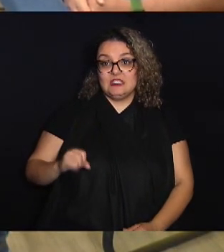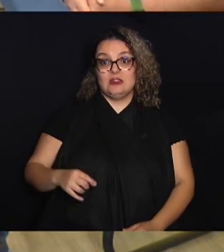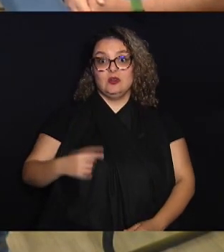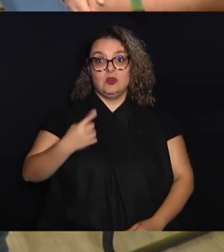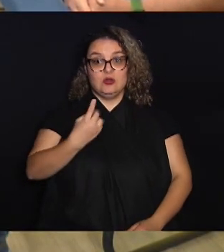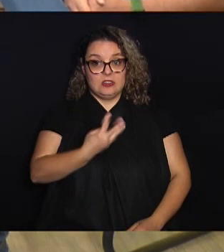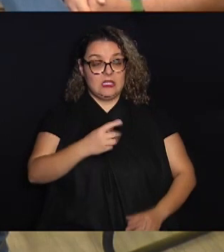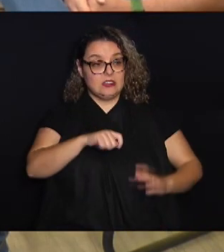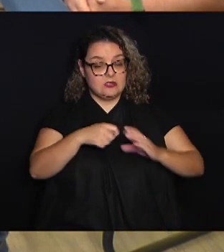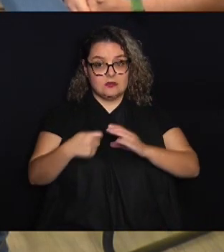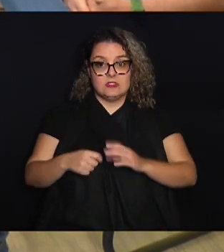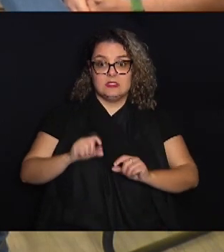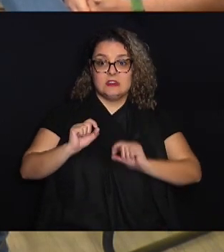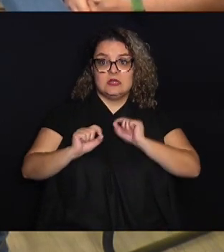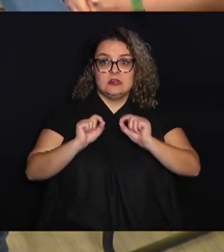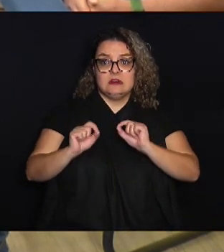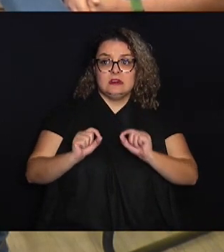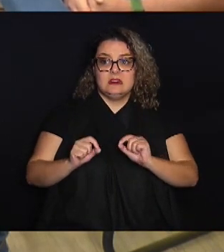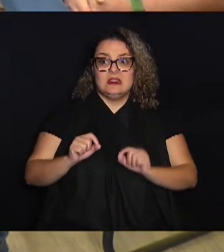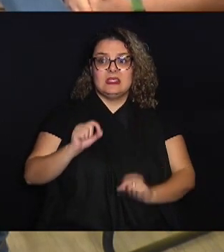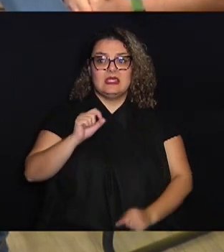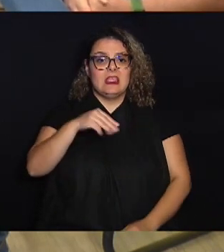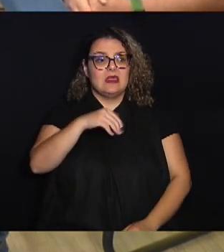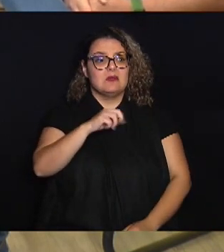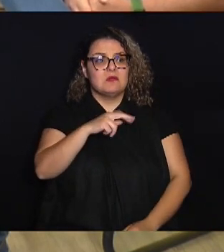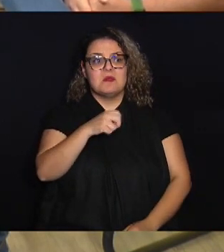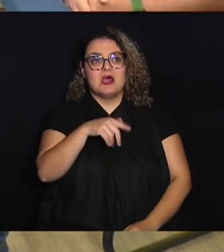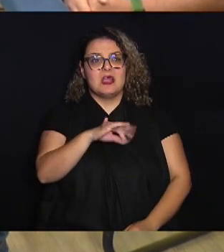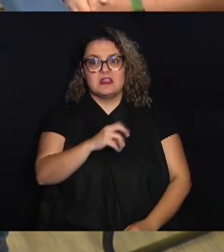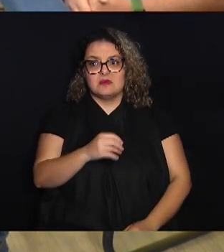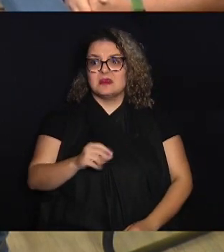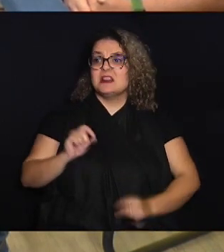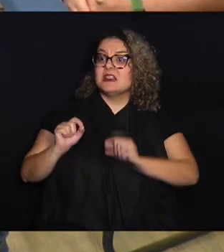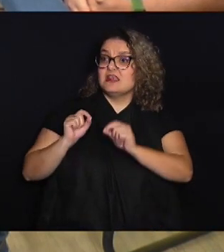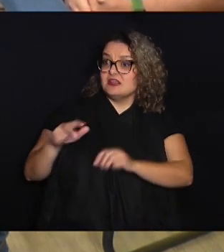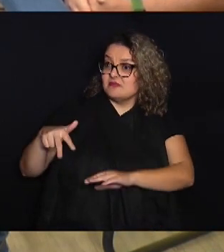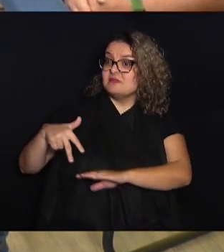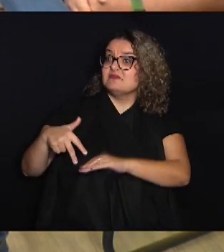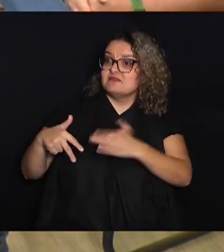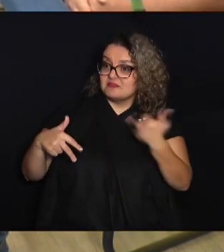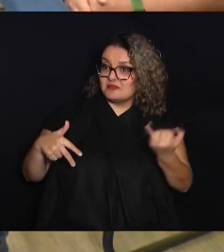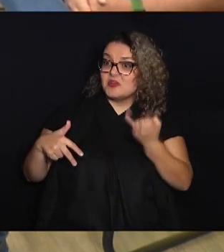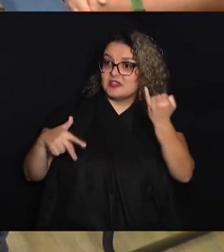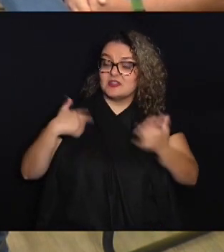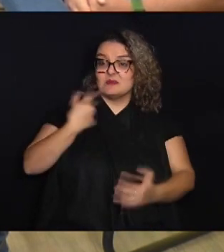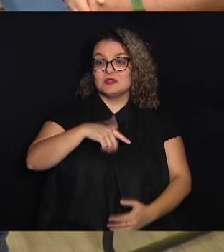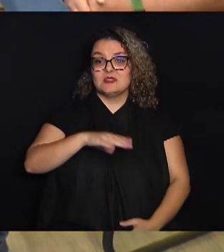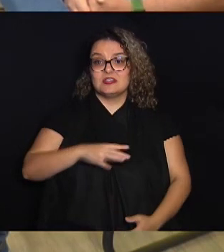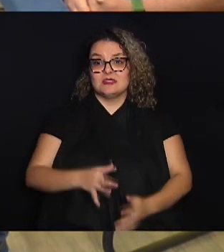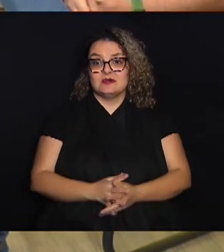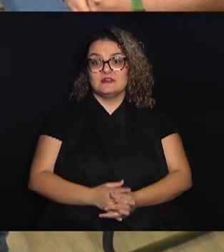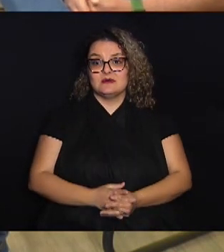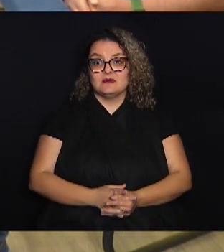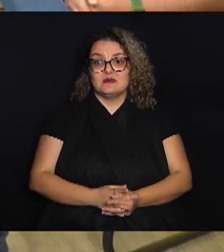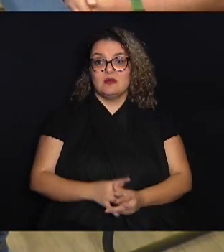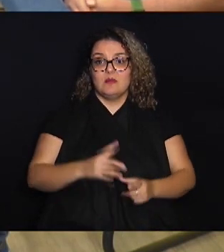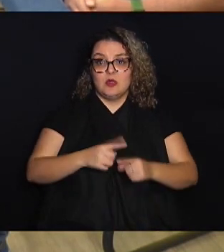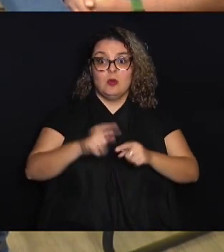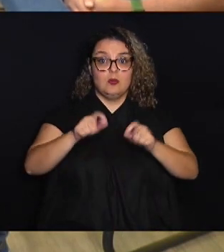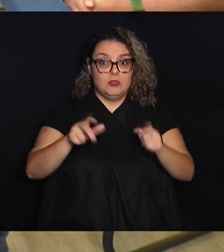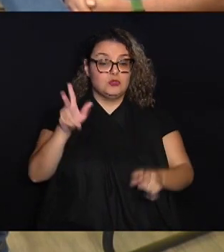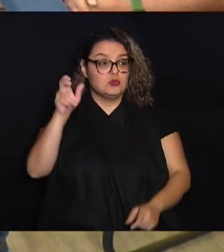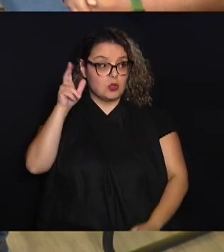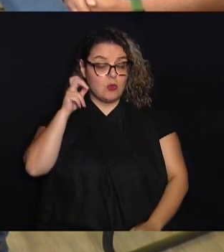deles explicando quem é o Mário Gatti, né? Quem é o Mário Gatti? Quem foi esse cara tão importante para nossa cidade, né? Então, porque o pessoal ouve